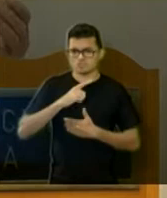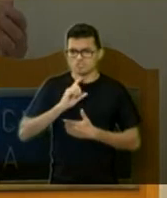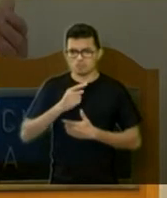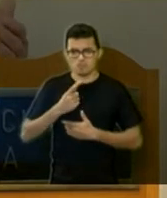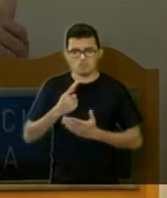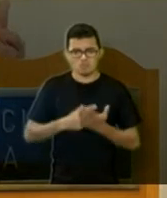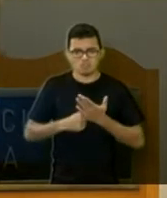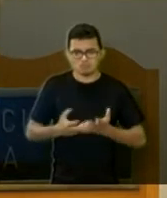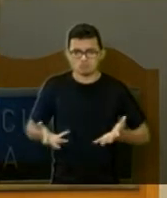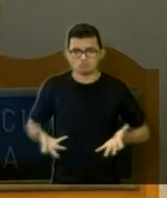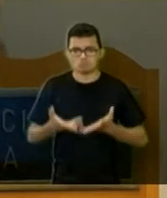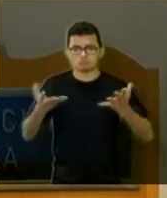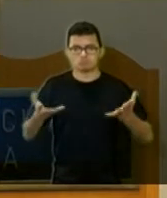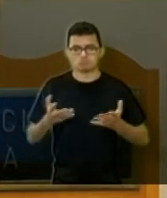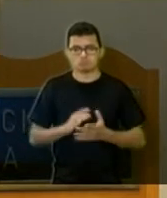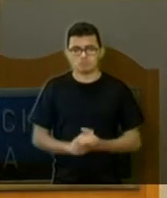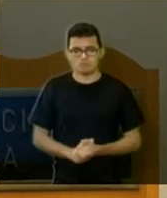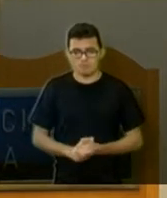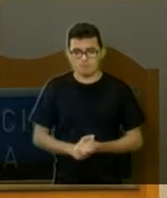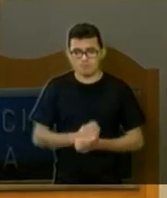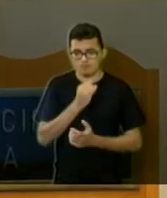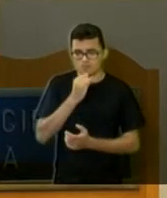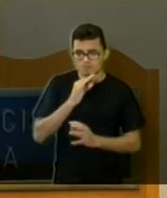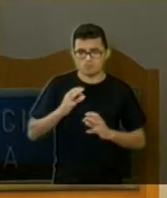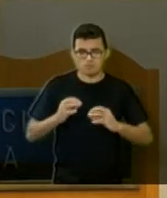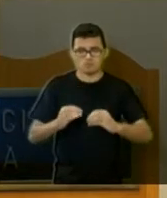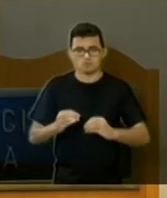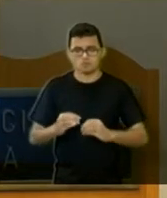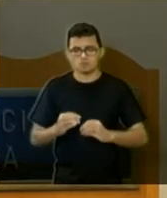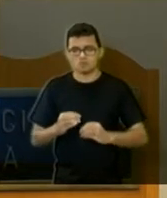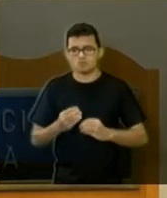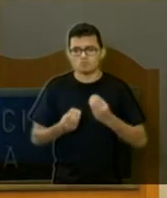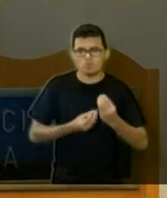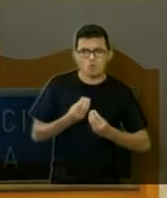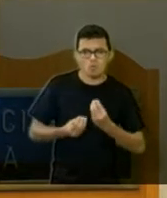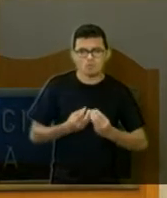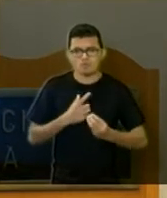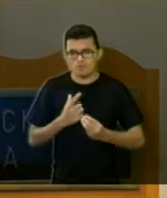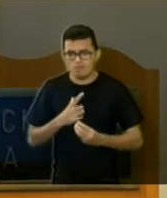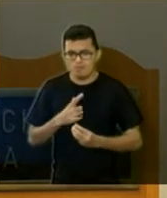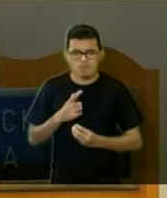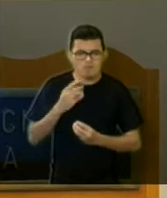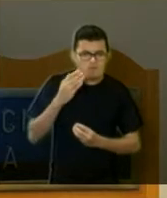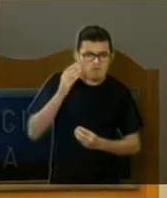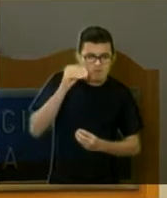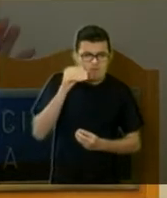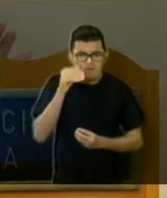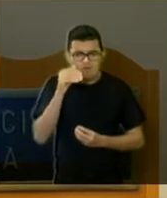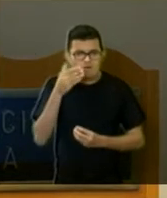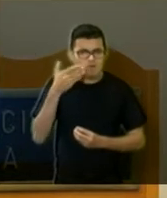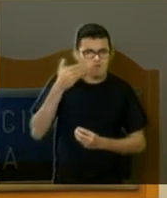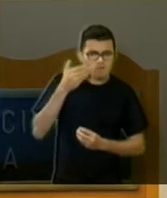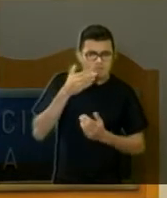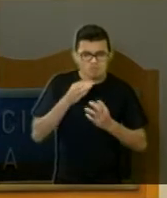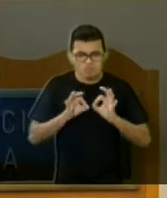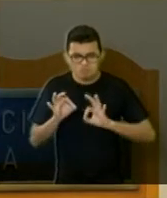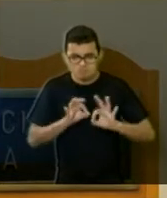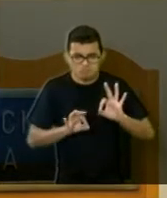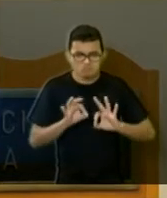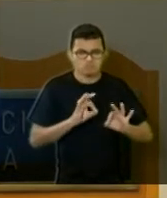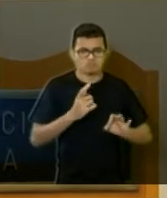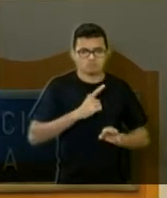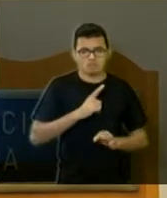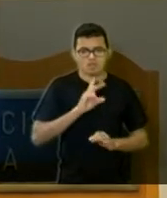impulso. Tudo que eu queria fazer, mas será como que é? Pronto, já estava o negócio ali na